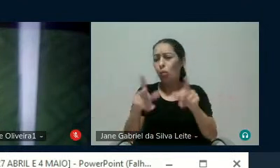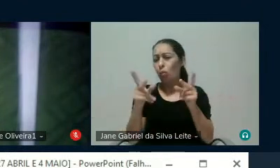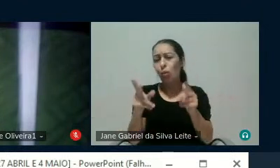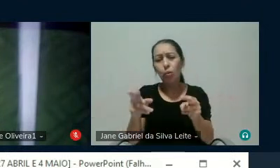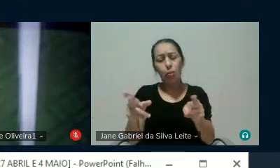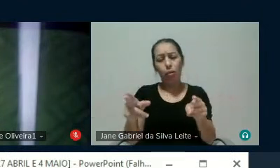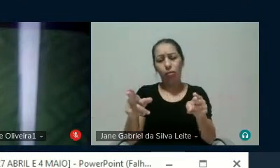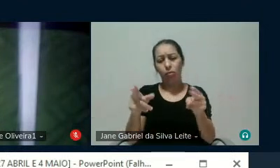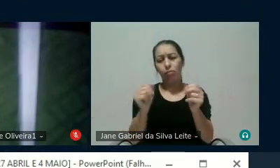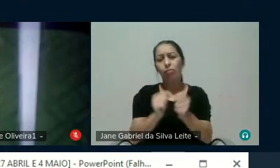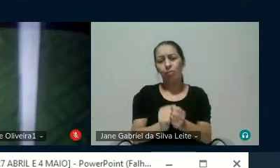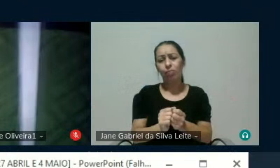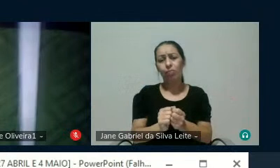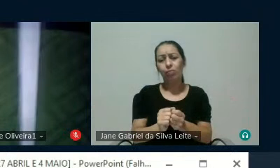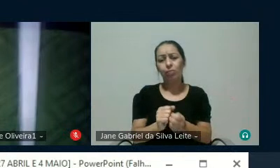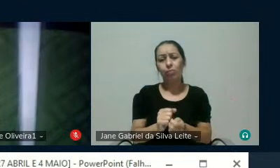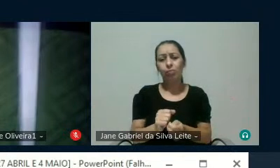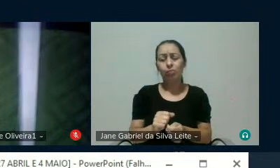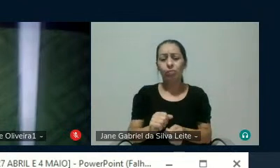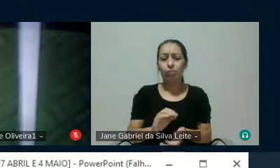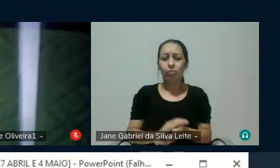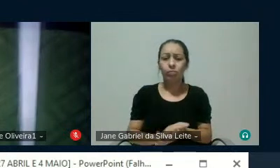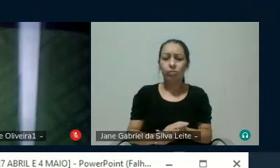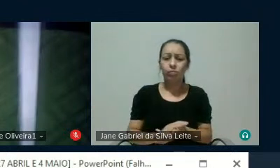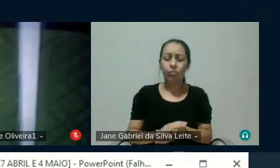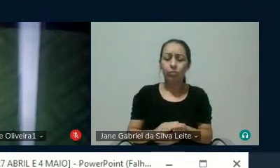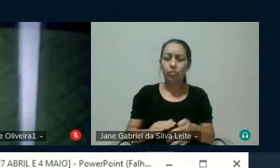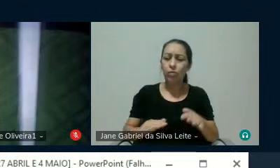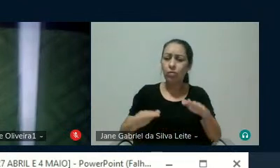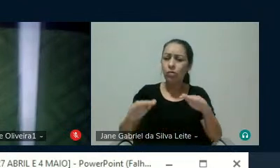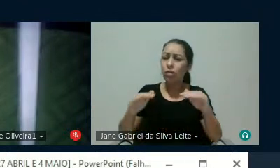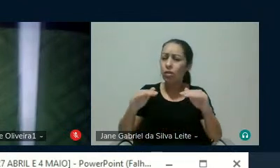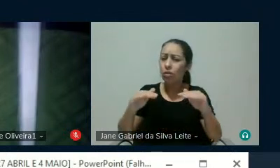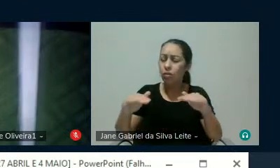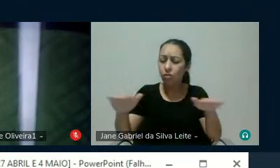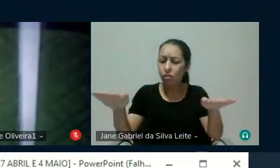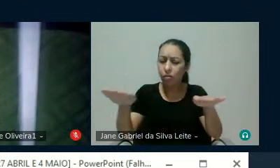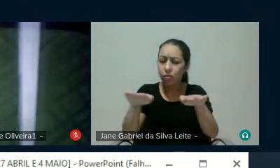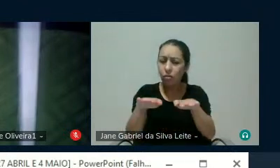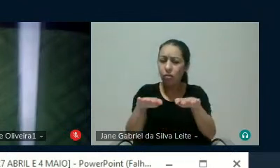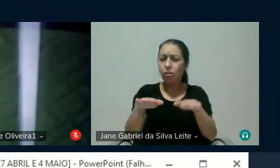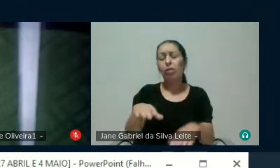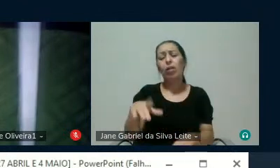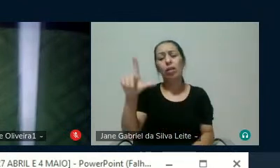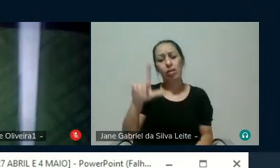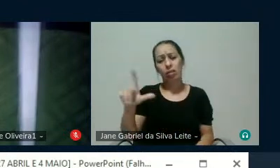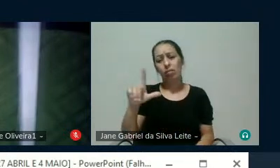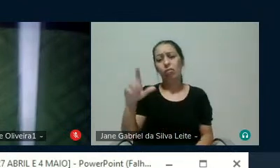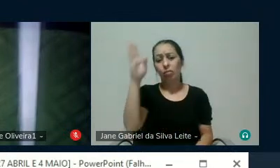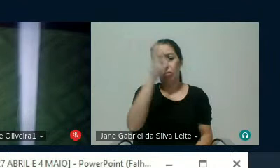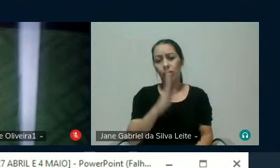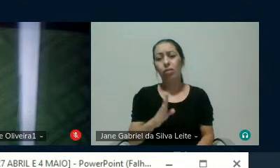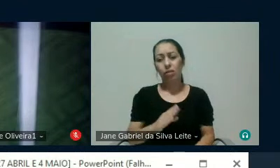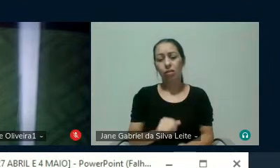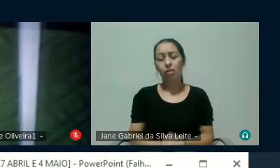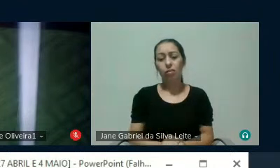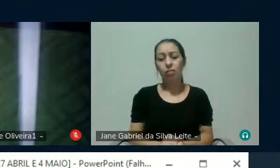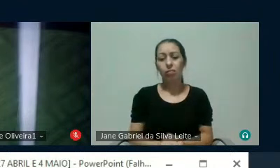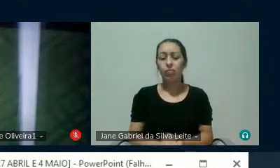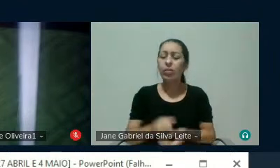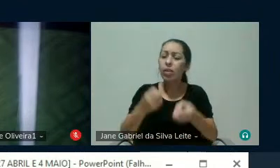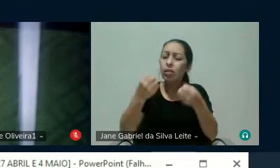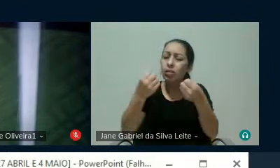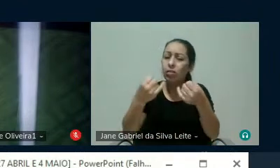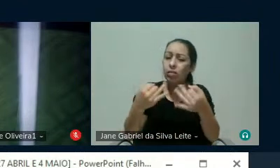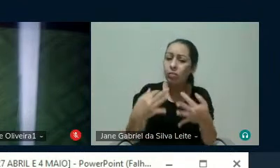Tem o mesmo status da literatura brasileira. E eu vou dizer para vocês que muitos livros